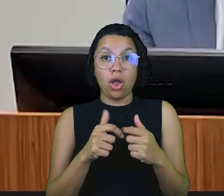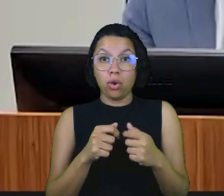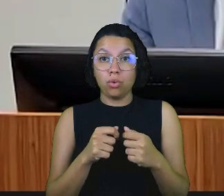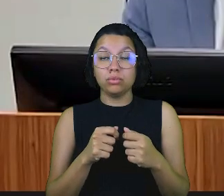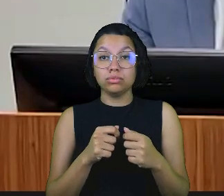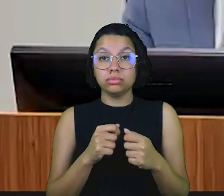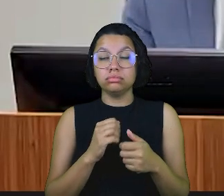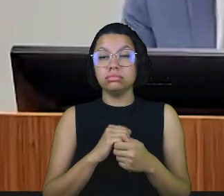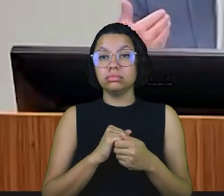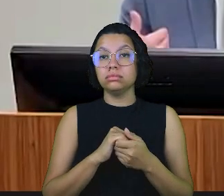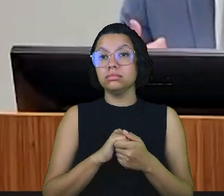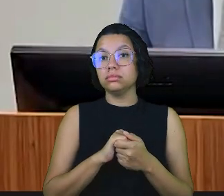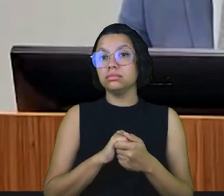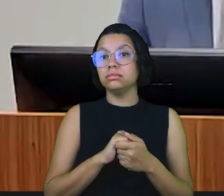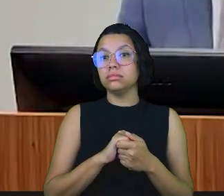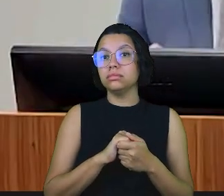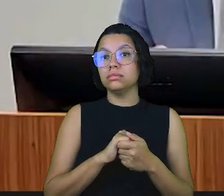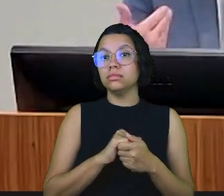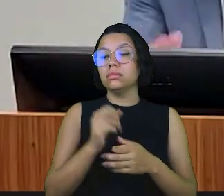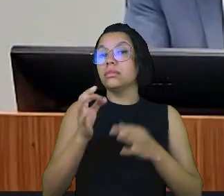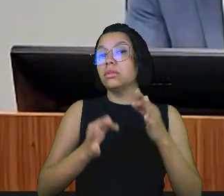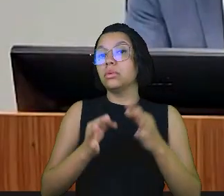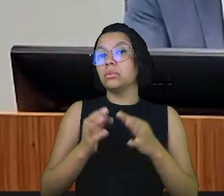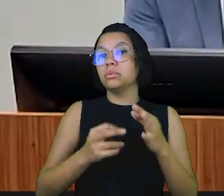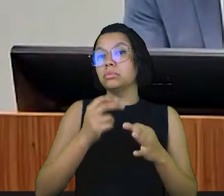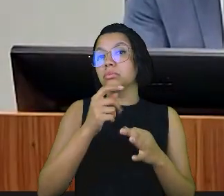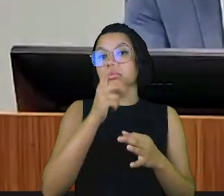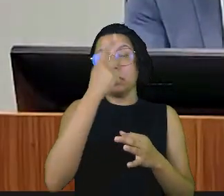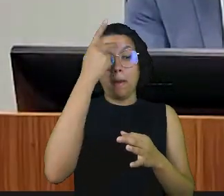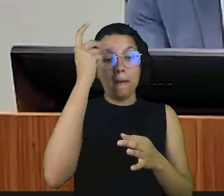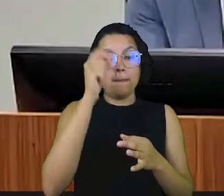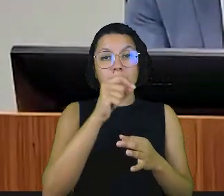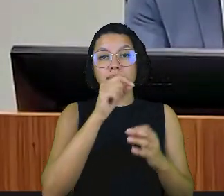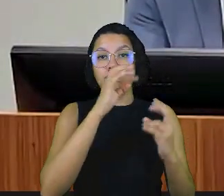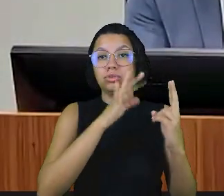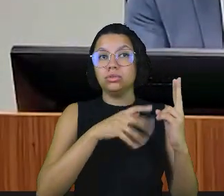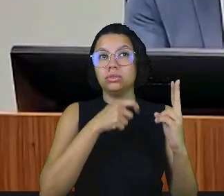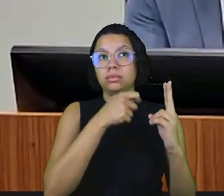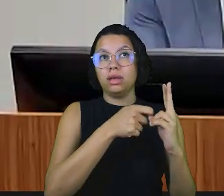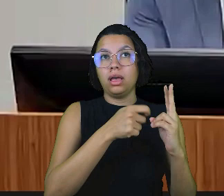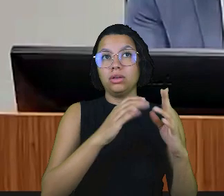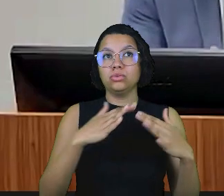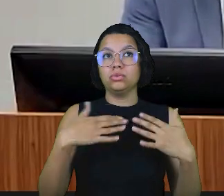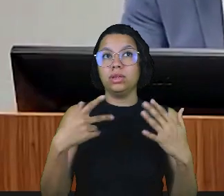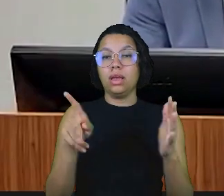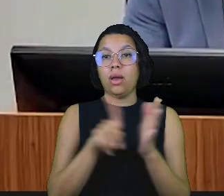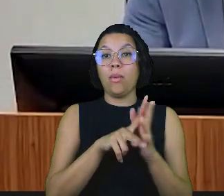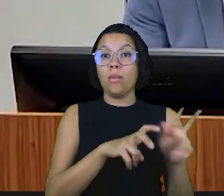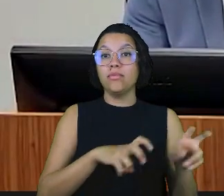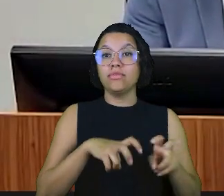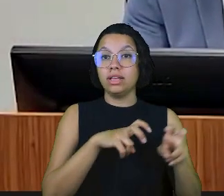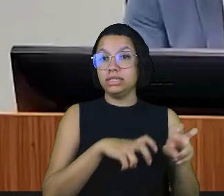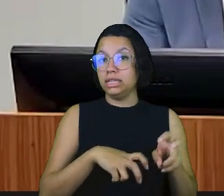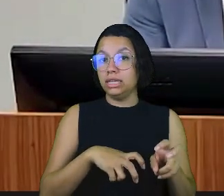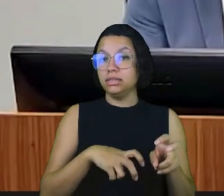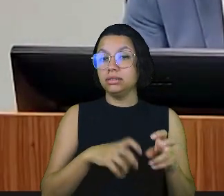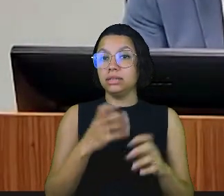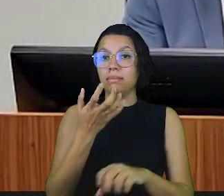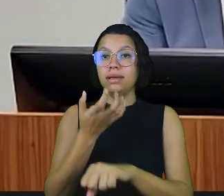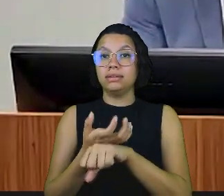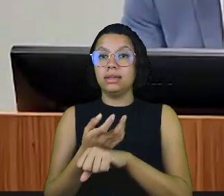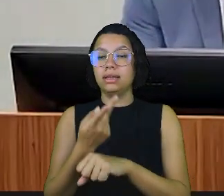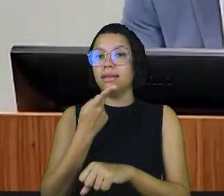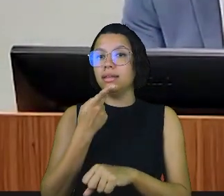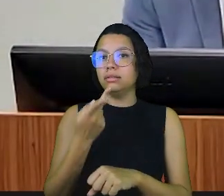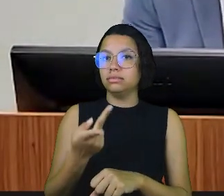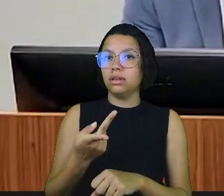jurisdicionados, surpreende a própria Fazenda naquilo que ela postula. Vejam, o fortalecimento dos mecanismos